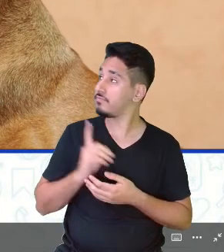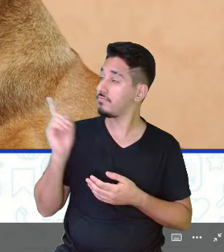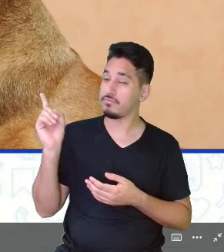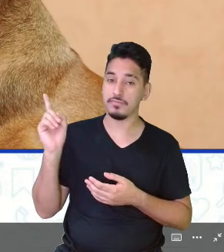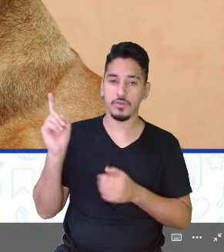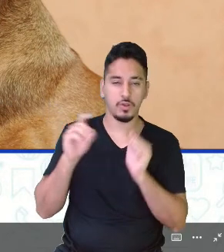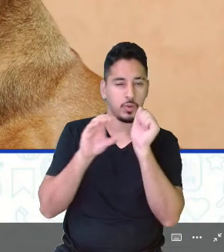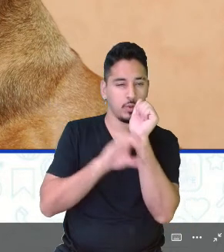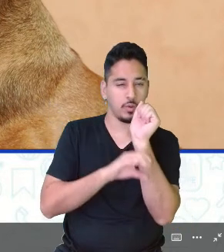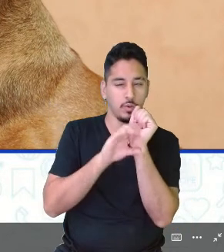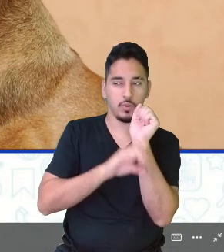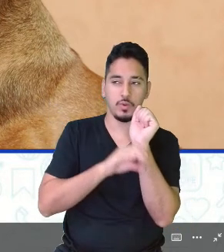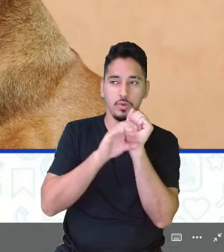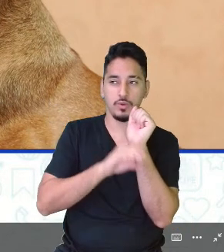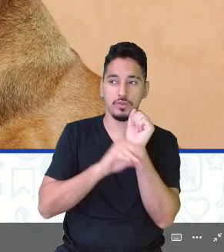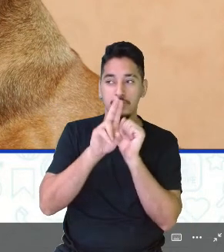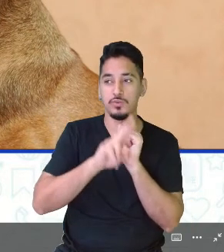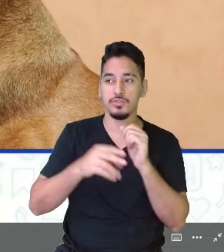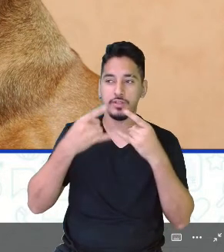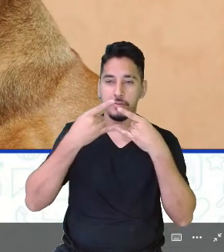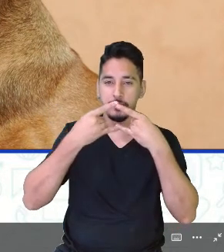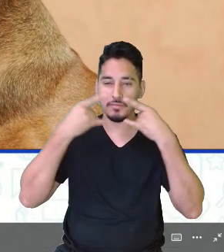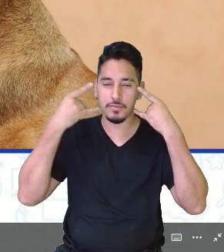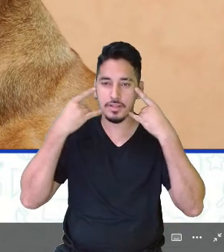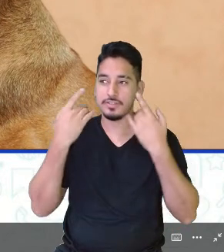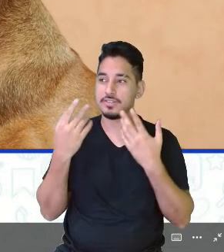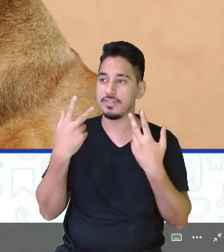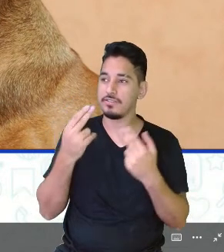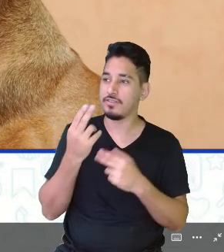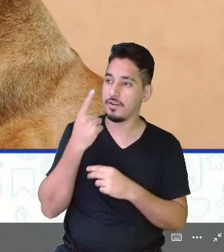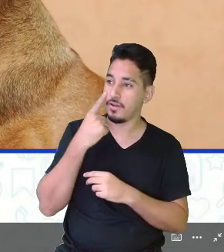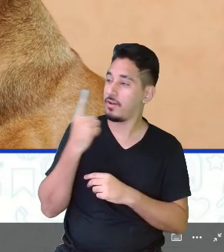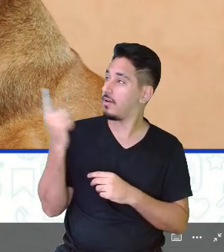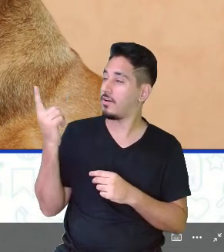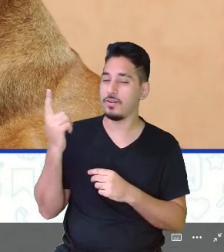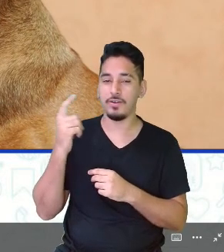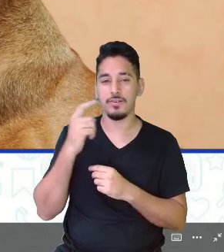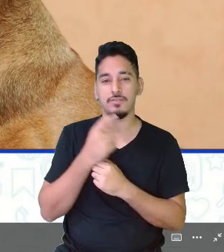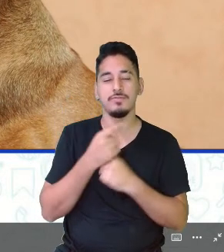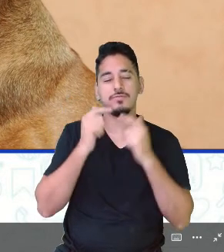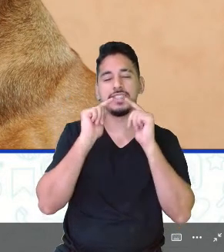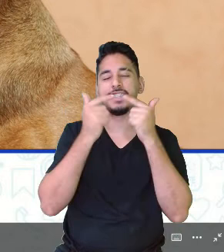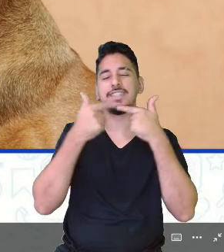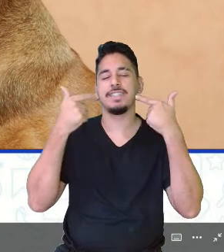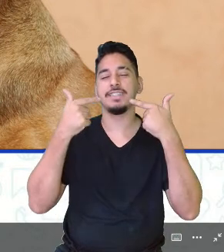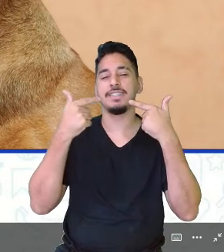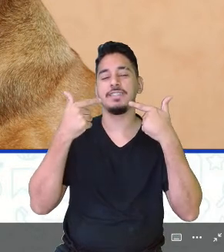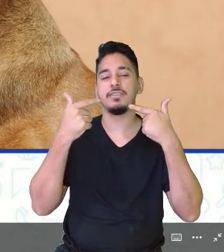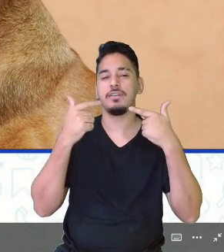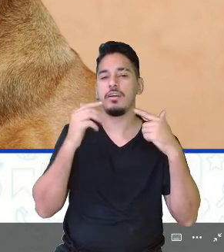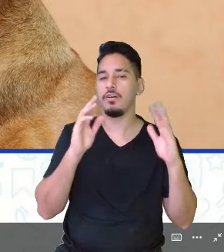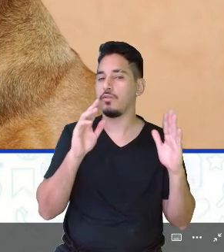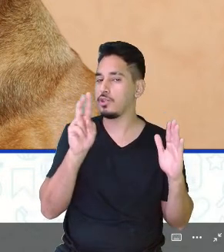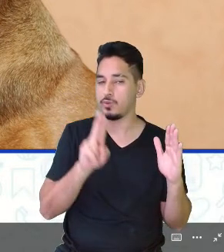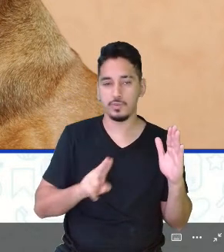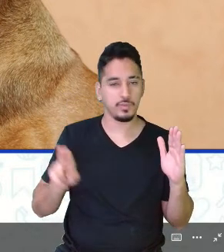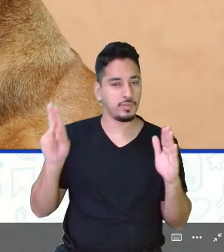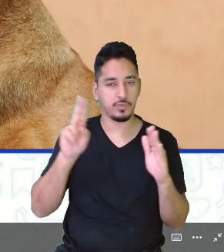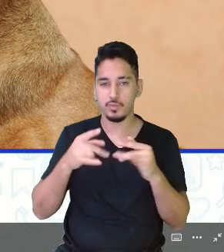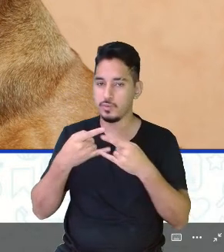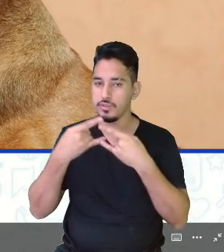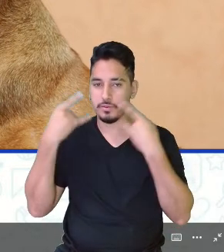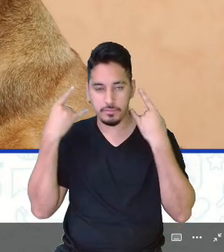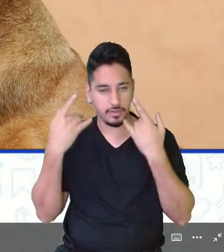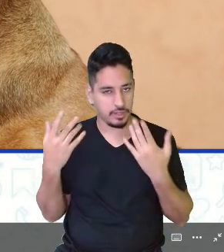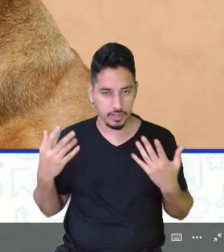máscara e acredita na vacina, aí a gente faz o quê? Que nem esse cachorro e fica sorrindo pelos cantos. Quando ele não usa máscara,